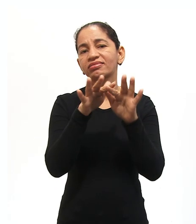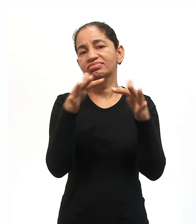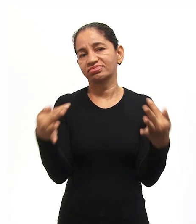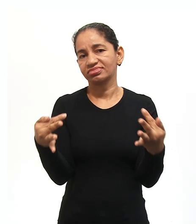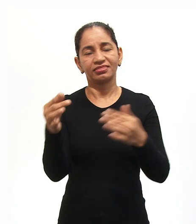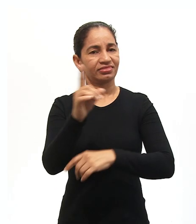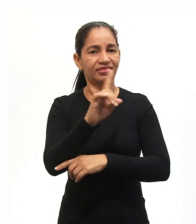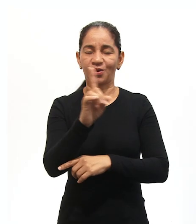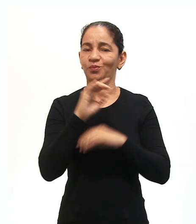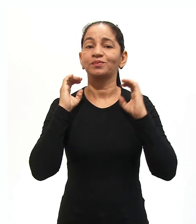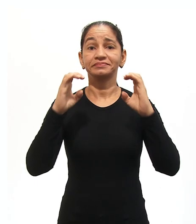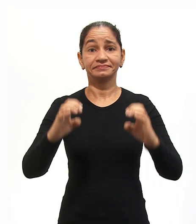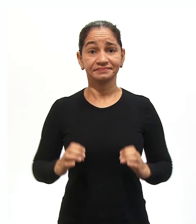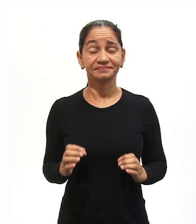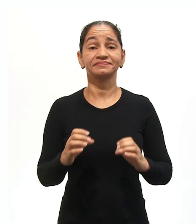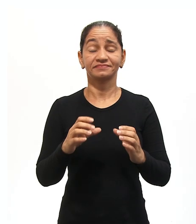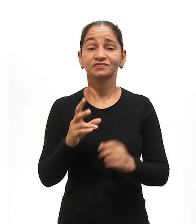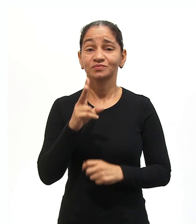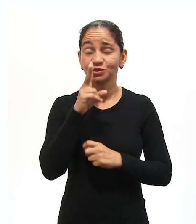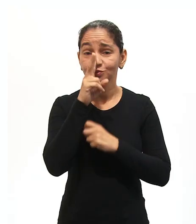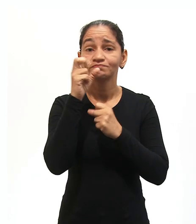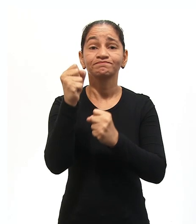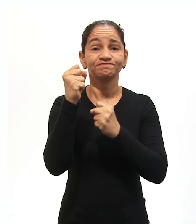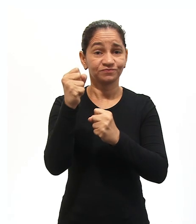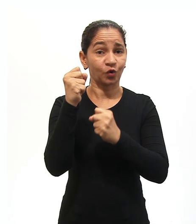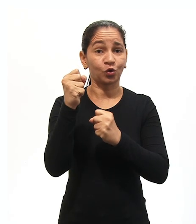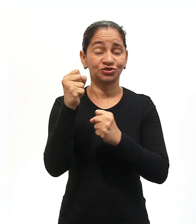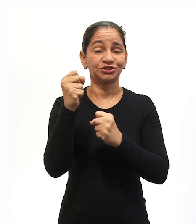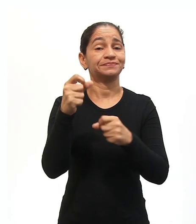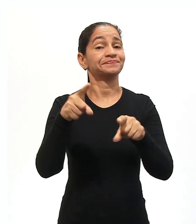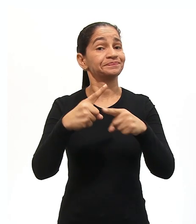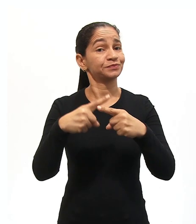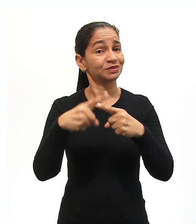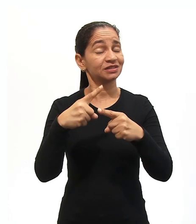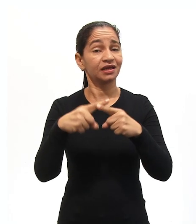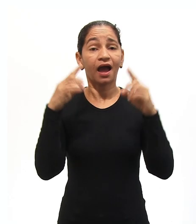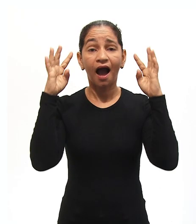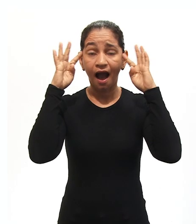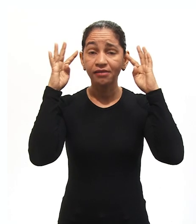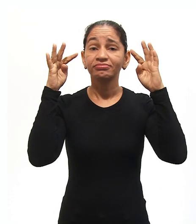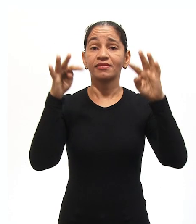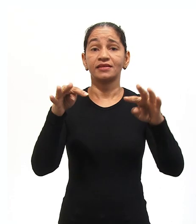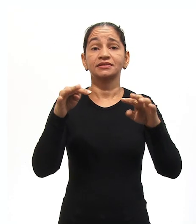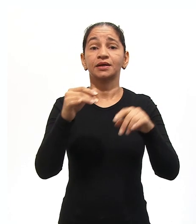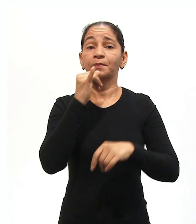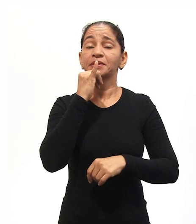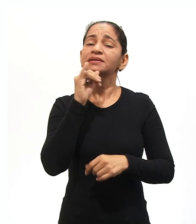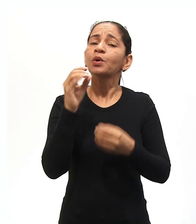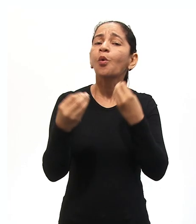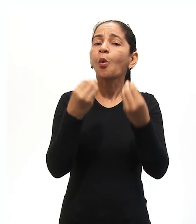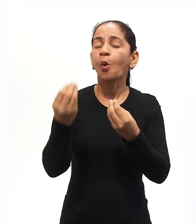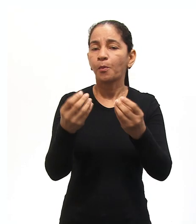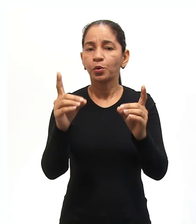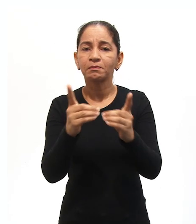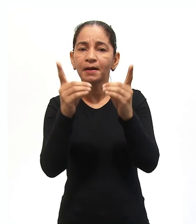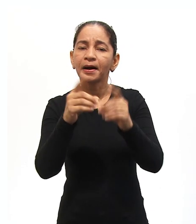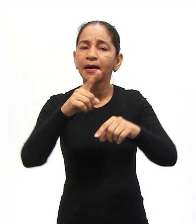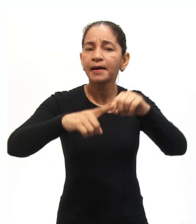a integridade acadêmica. Então, muita atenção, tá? Ética na produção